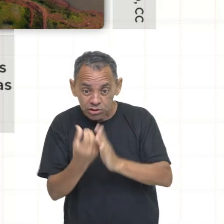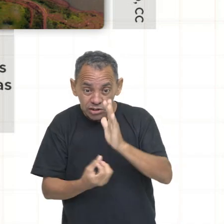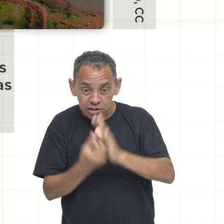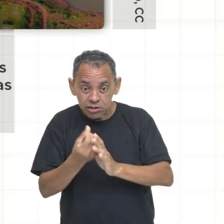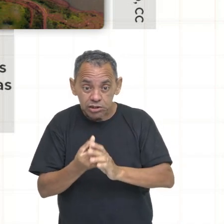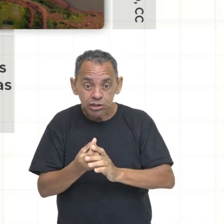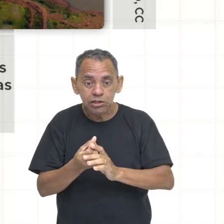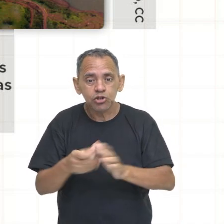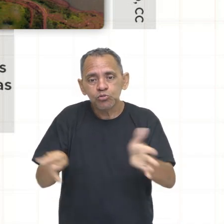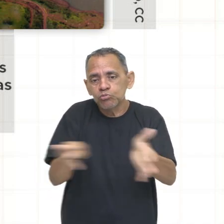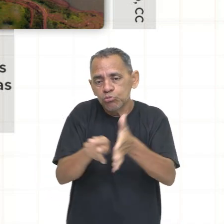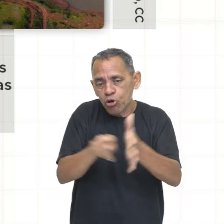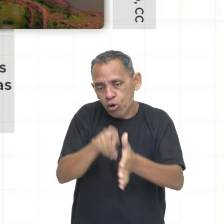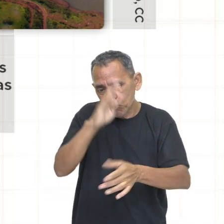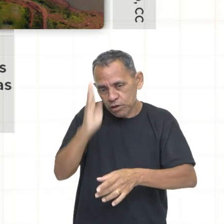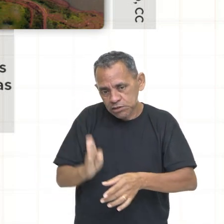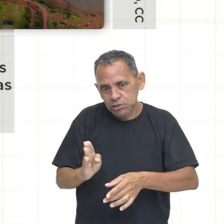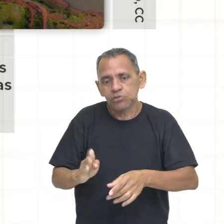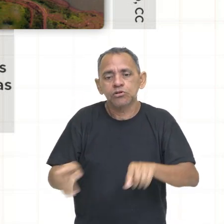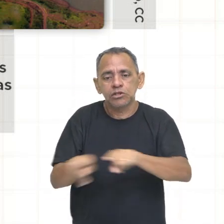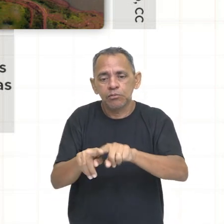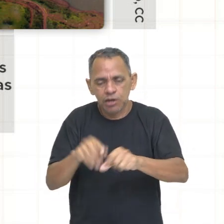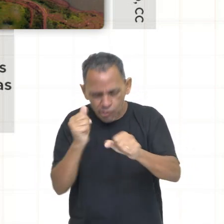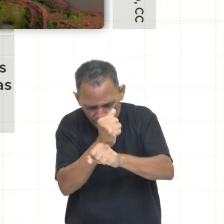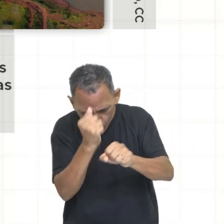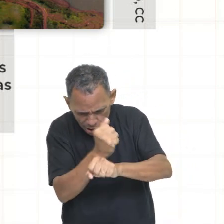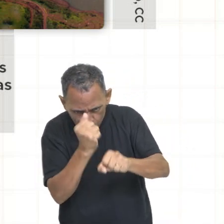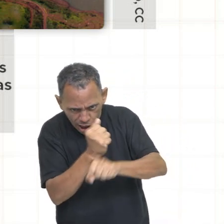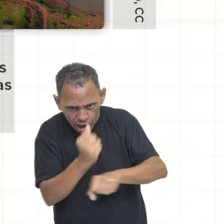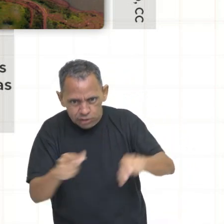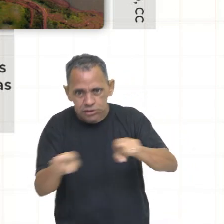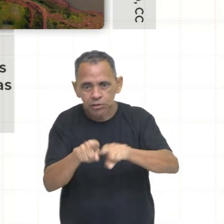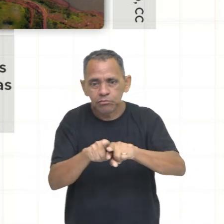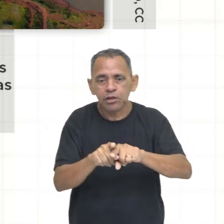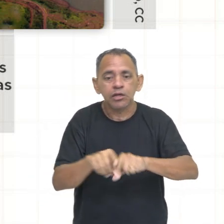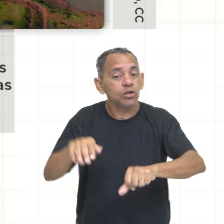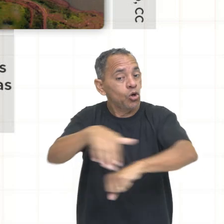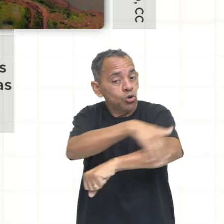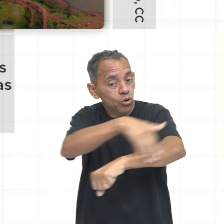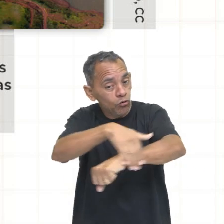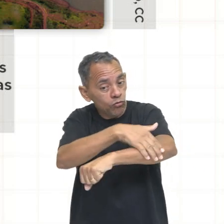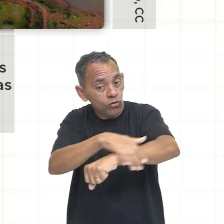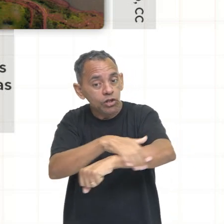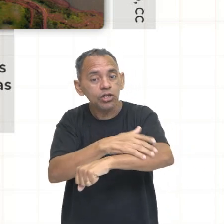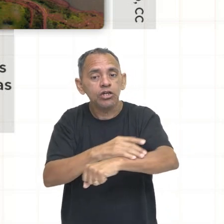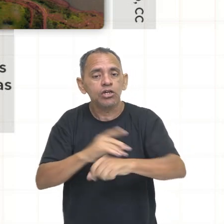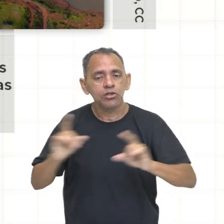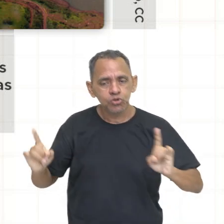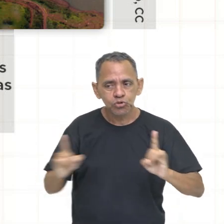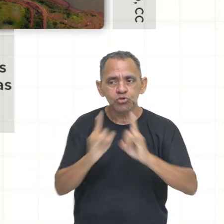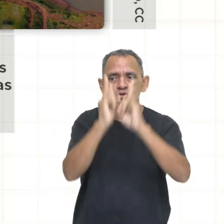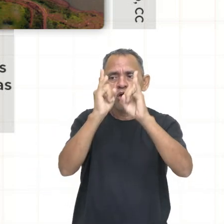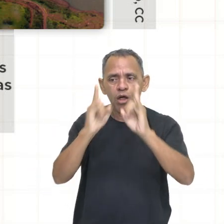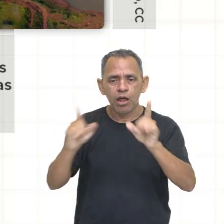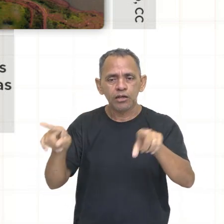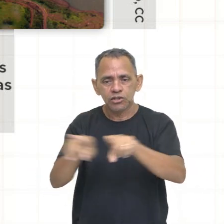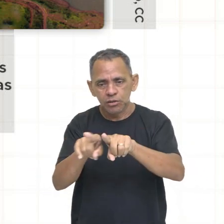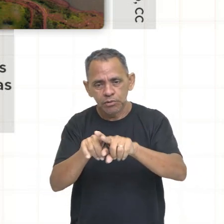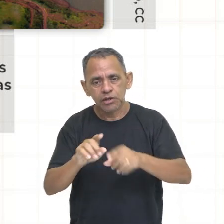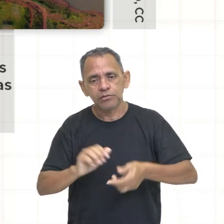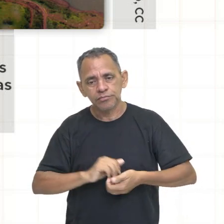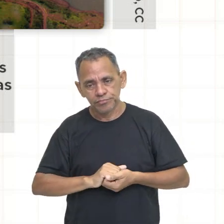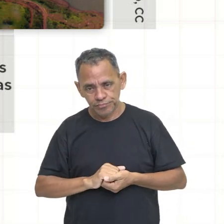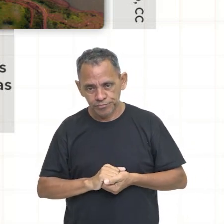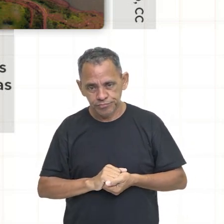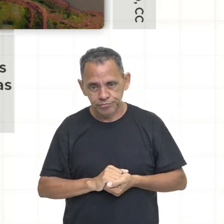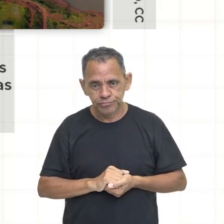obras faraônicas, que, no caso, podem ser hidrelétricas e rodovias. Em relação às hidrelétricas, temos a usina de